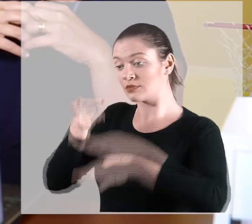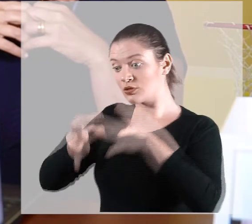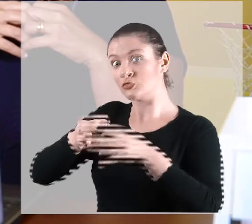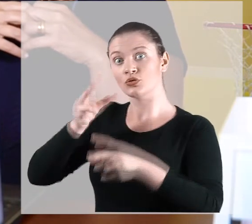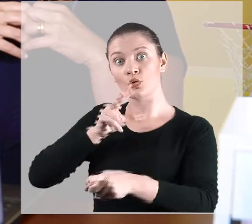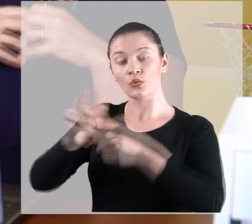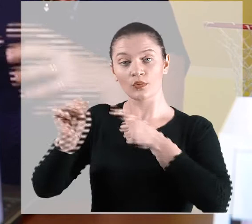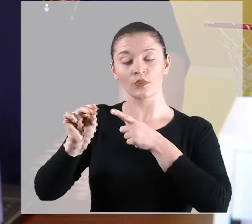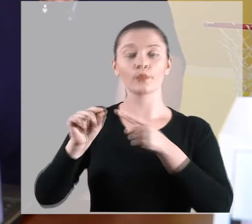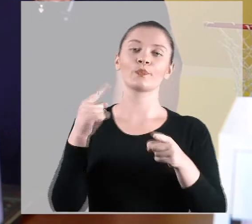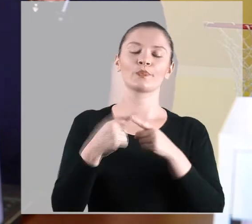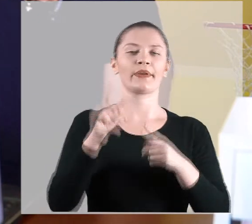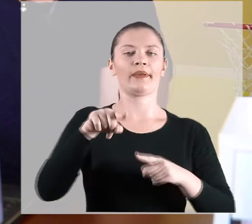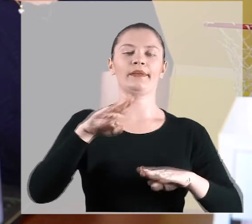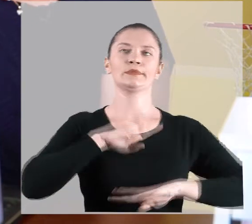casos de